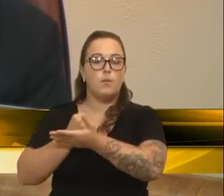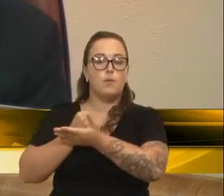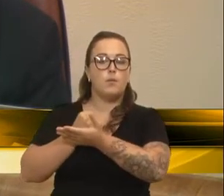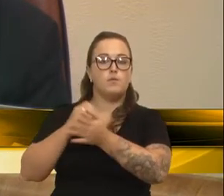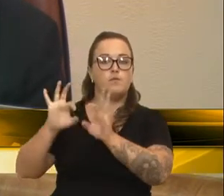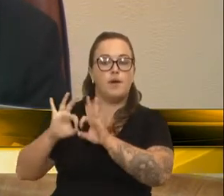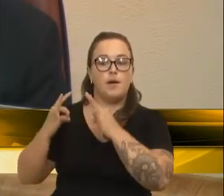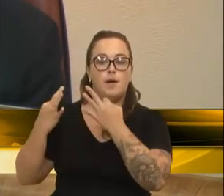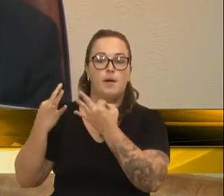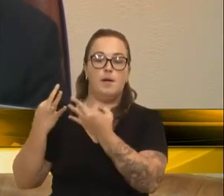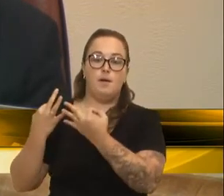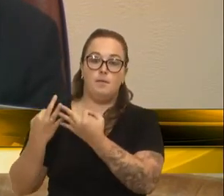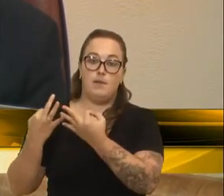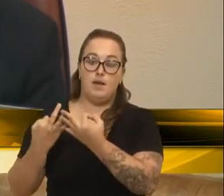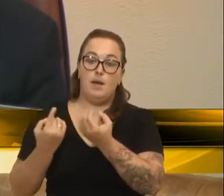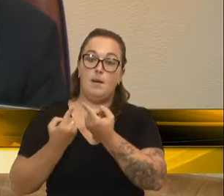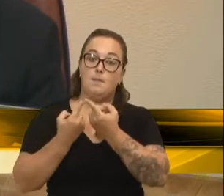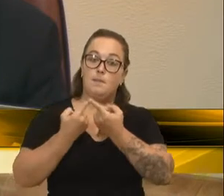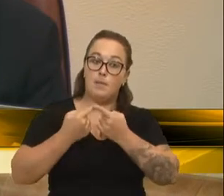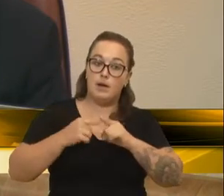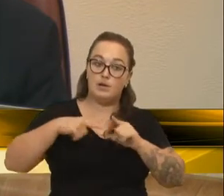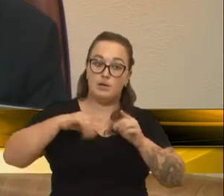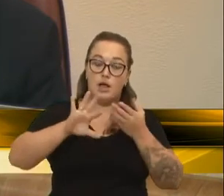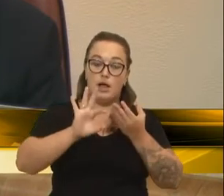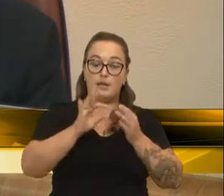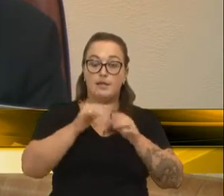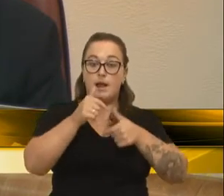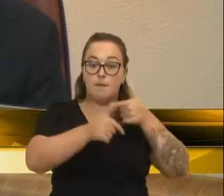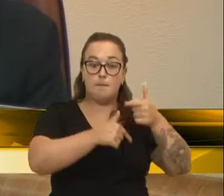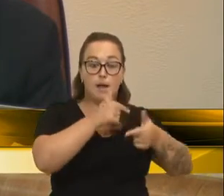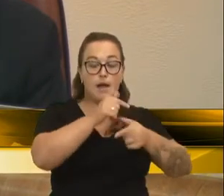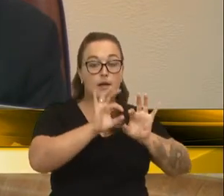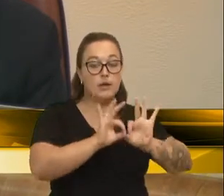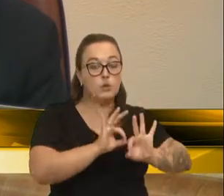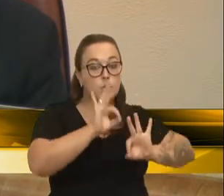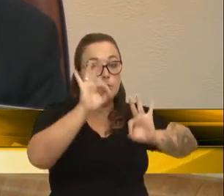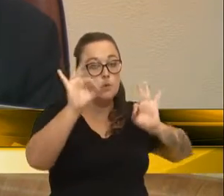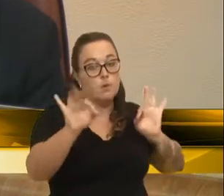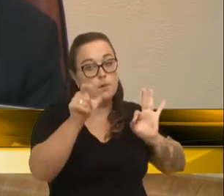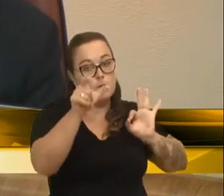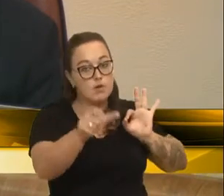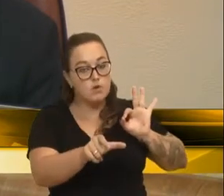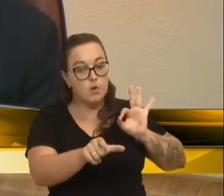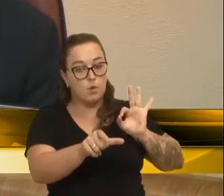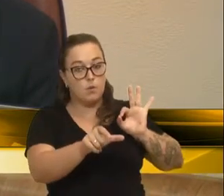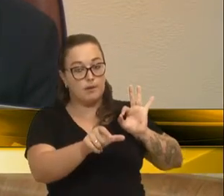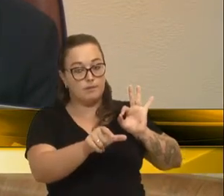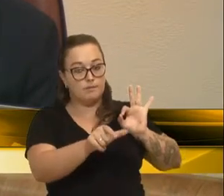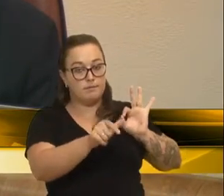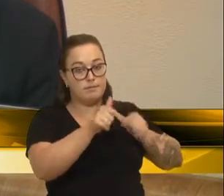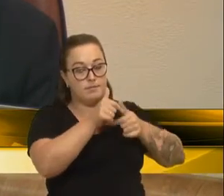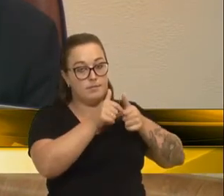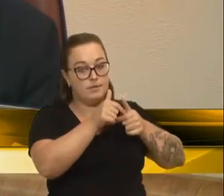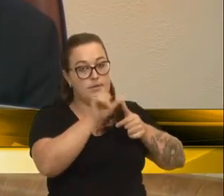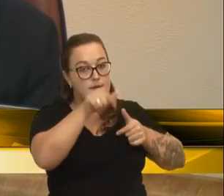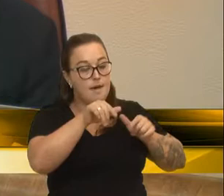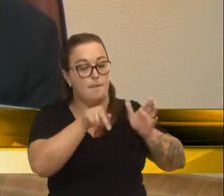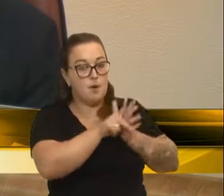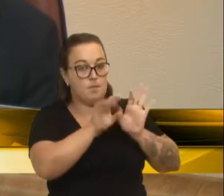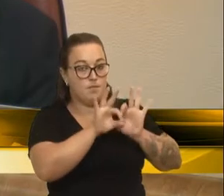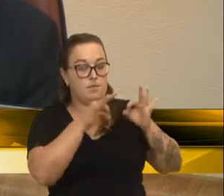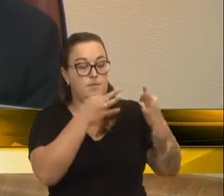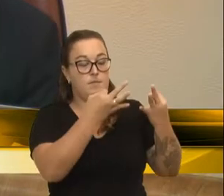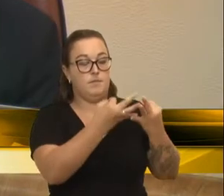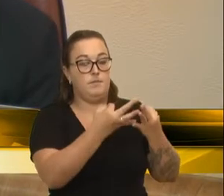confiança, sob a subordinação direta do agente público que o nomeou. Verbis, 2 pontos. Artigo